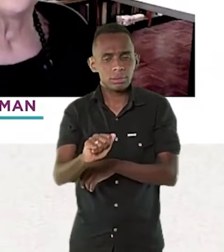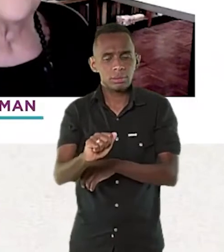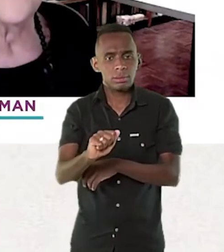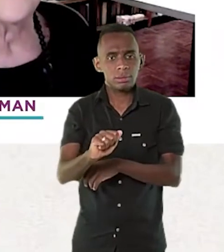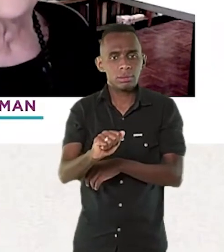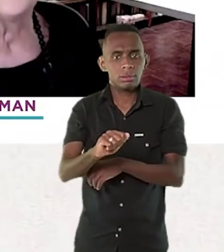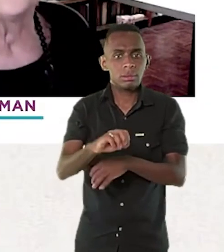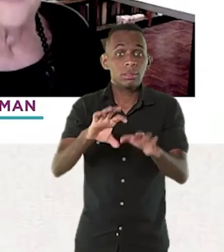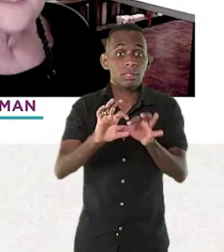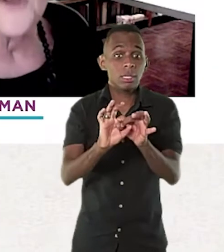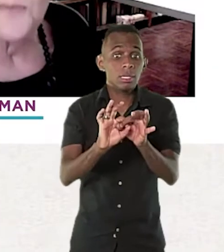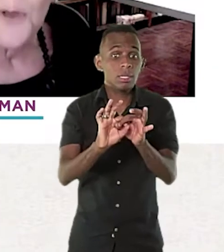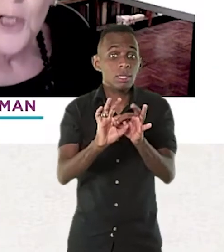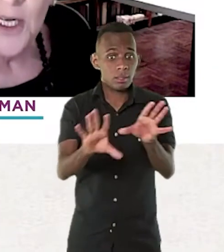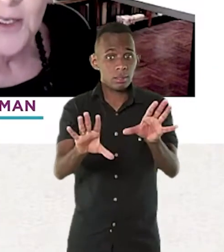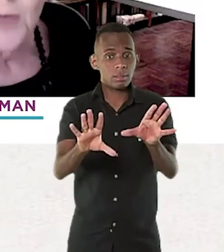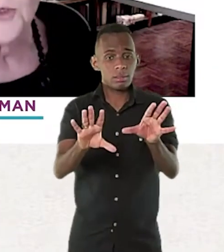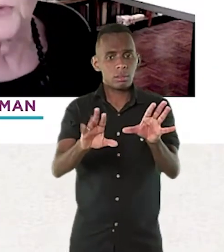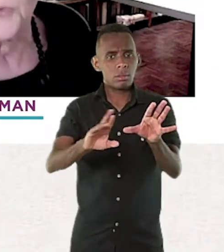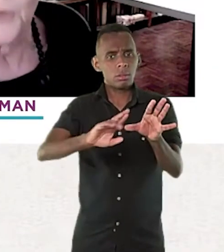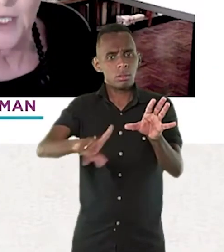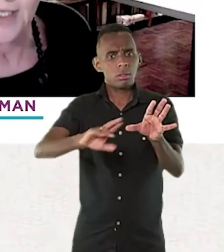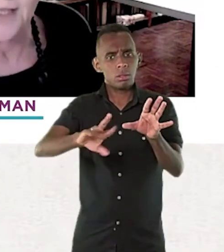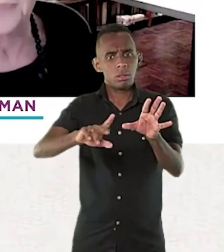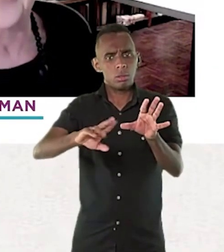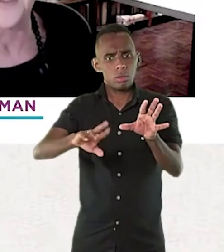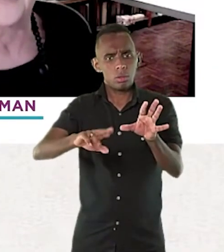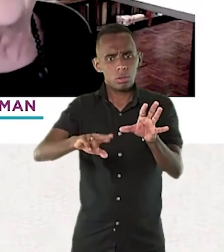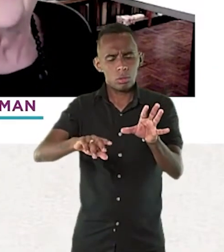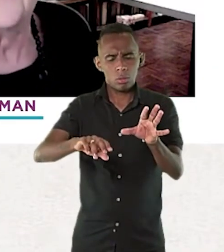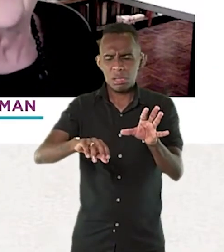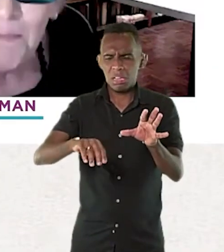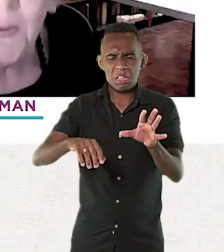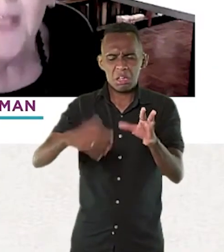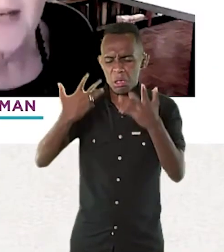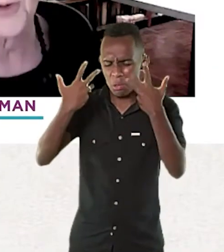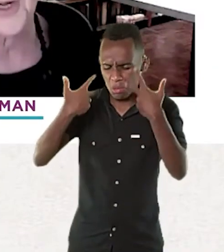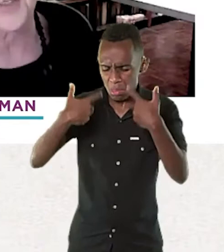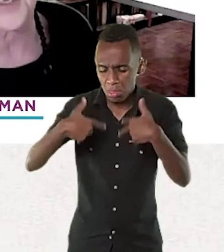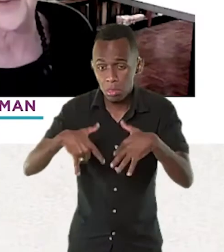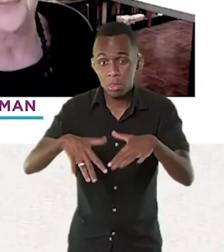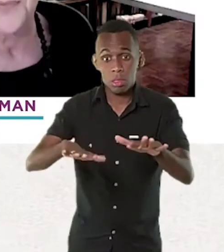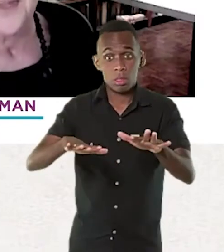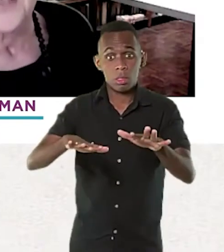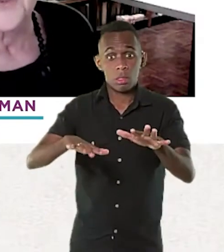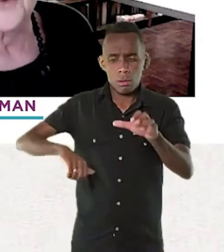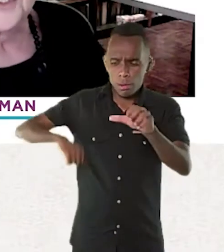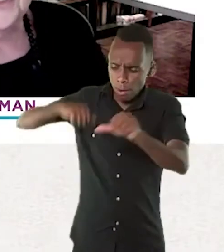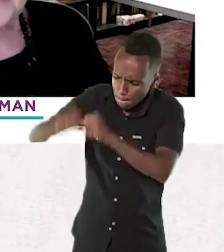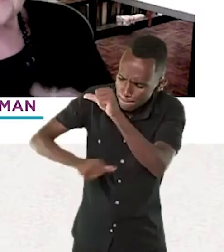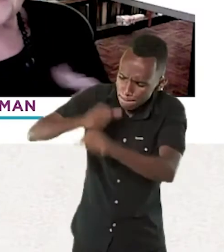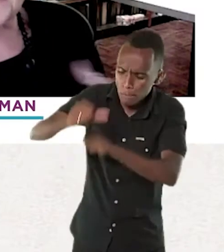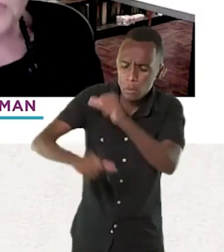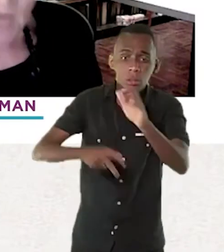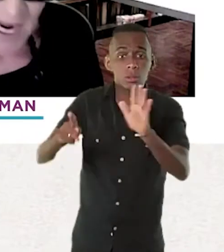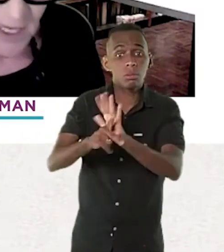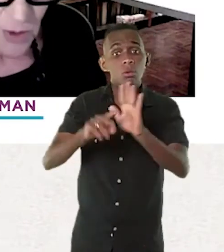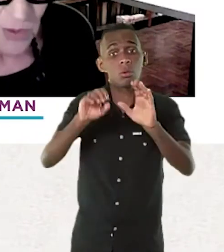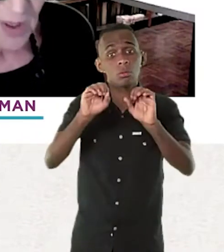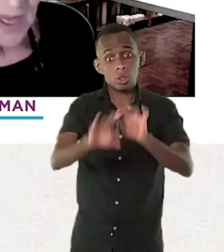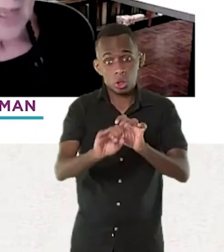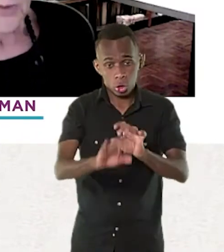Democracia não nasce por geração espontânea. A revolução é pela educação. Um